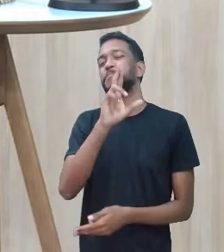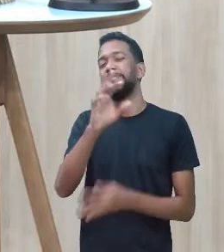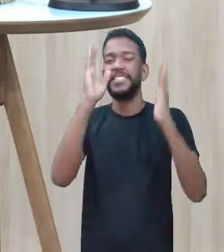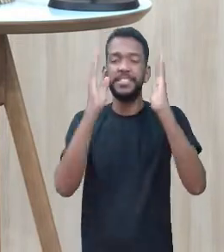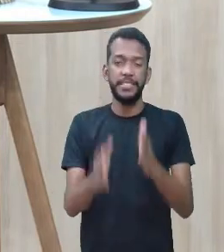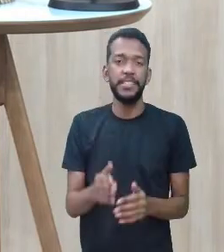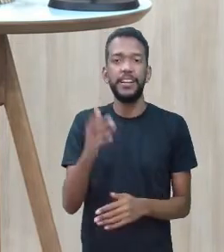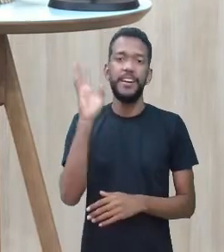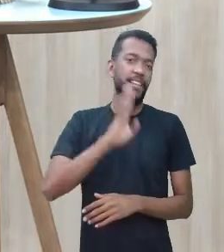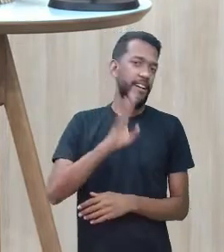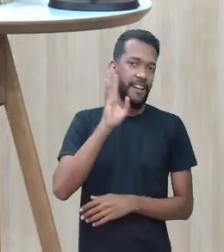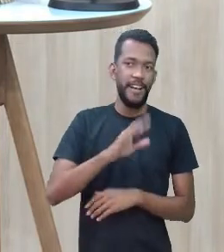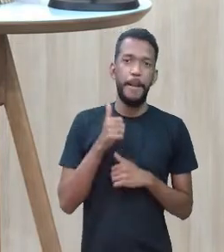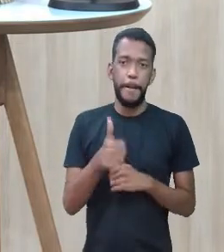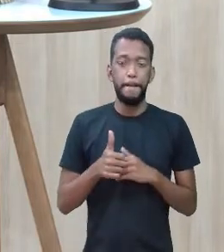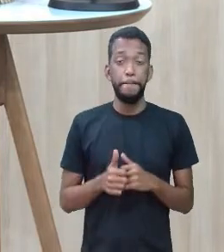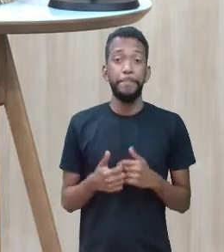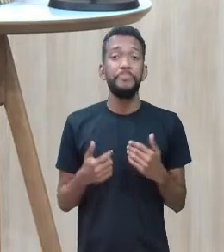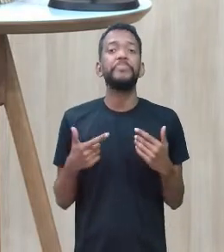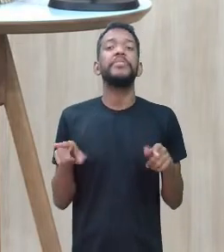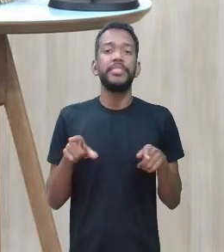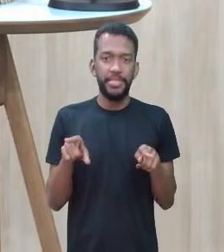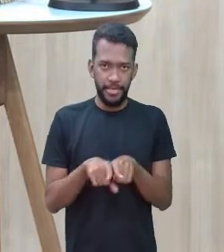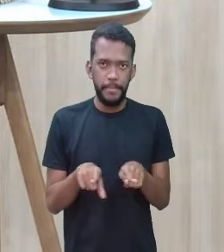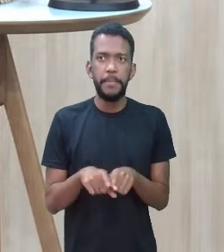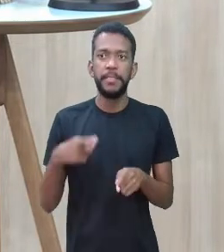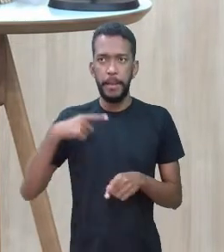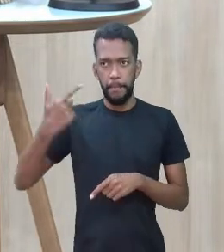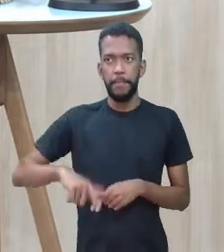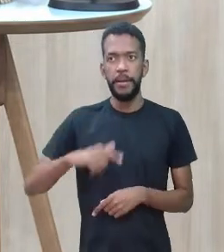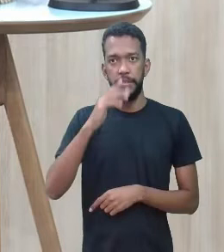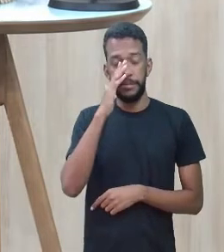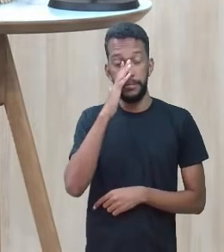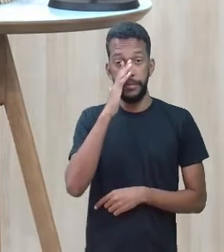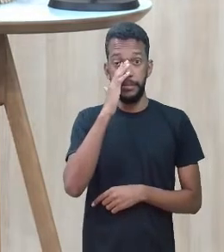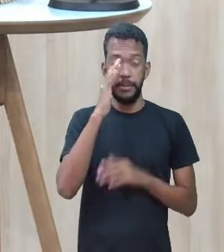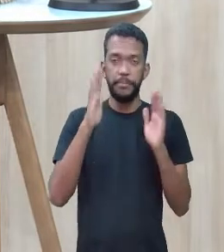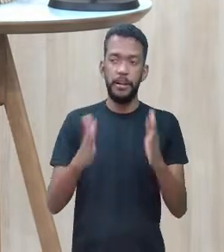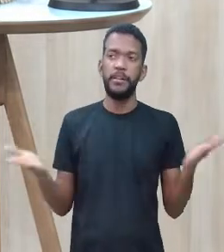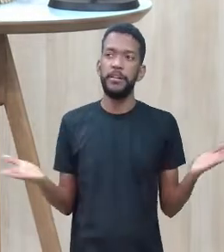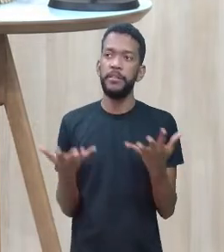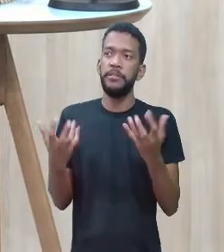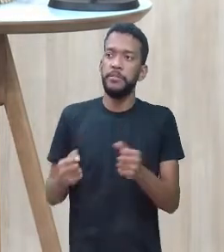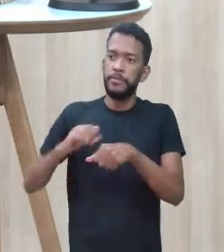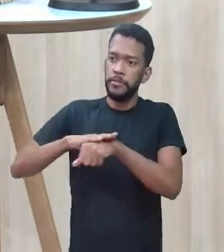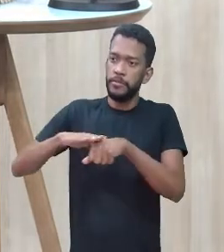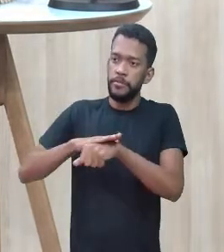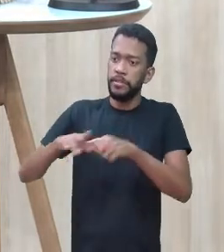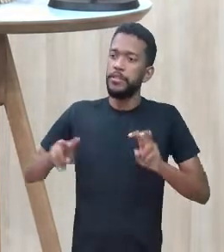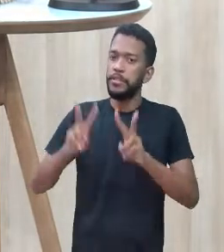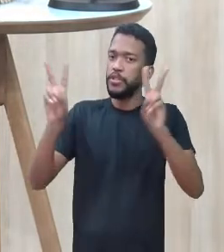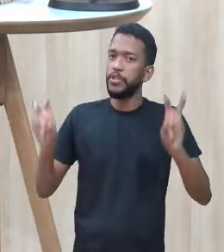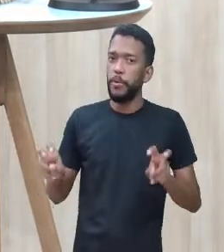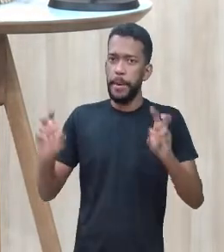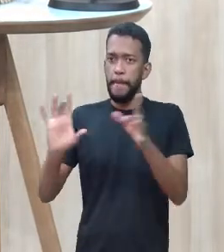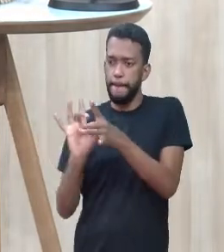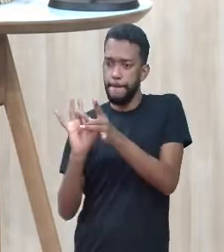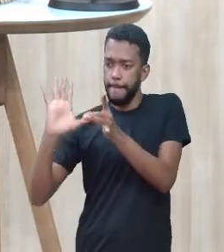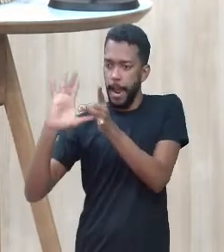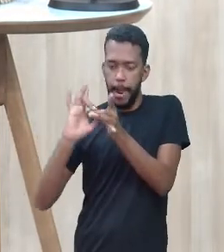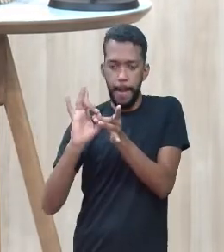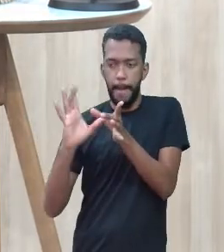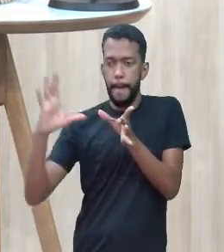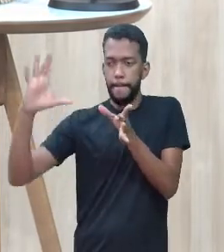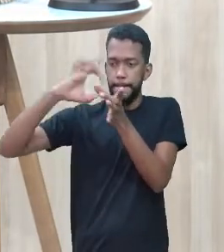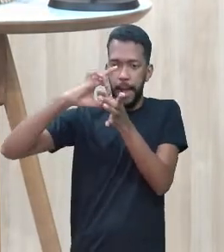responder. Que legal, pessoal. Temos outras. Mas agora a gente vai conversar sobre teia alimentar. Eu fui